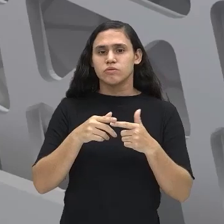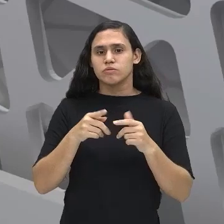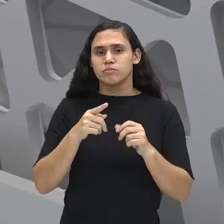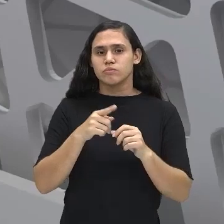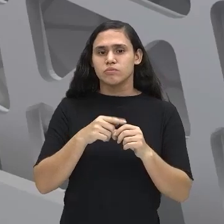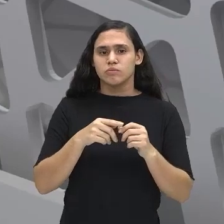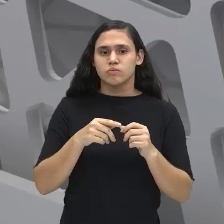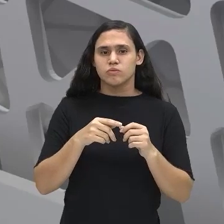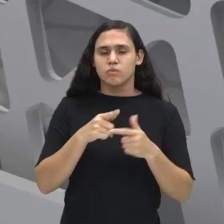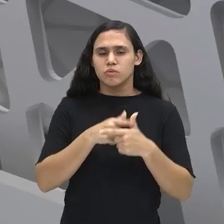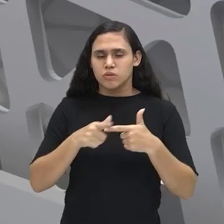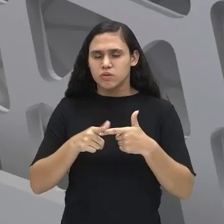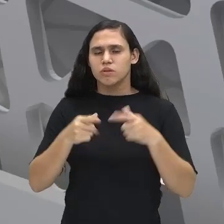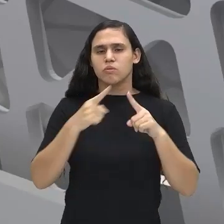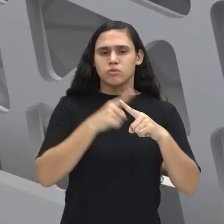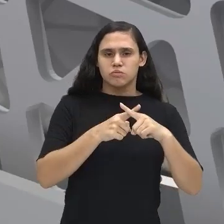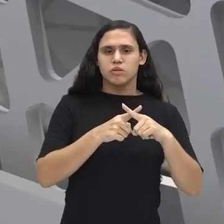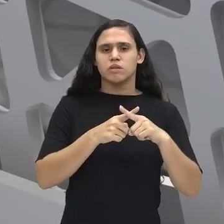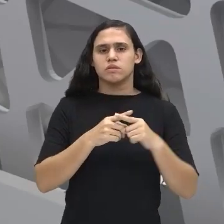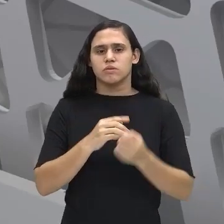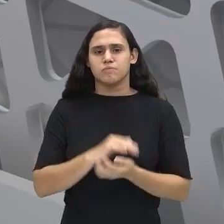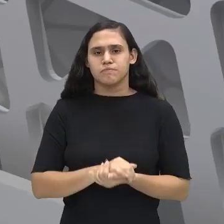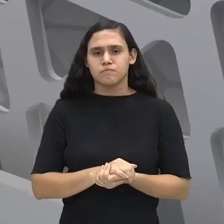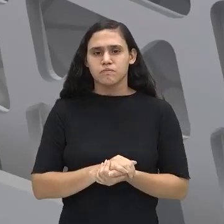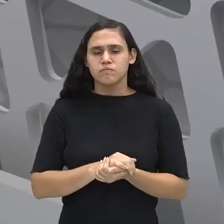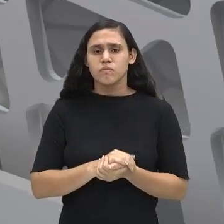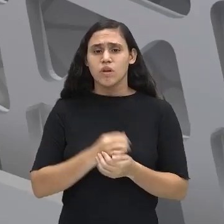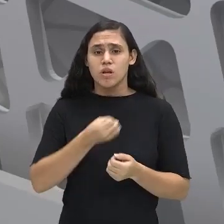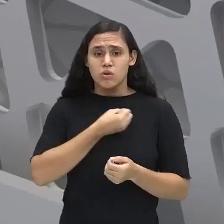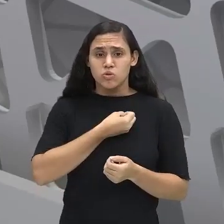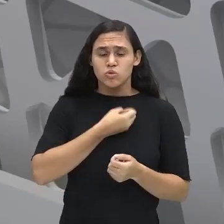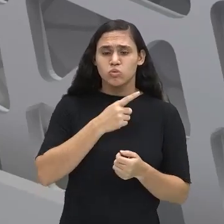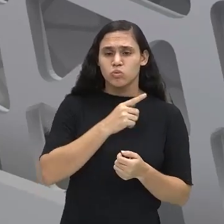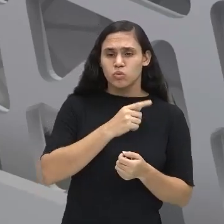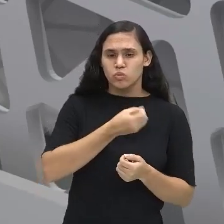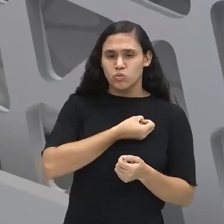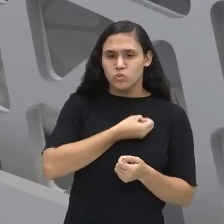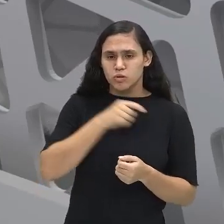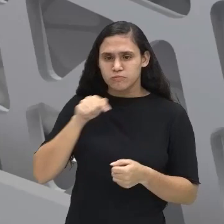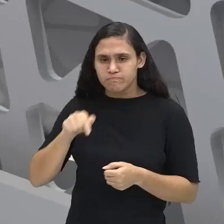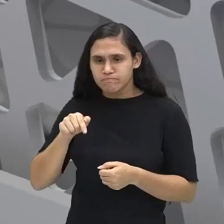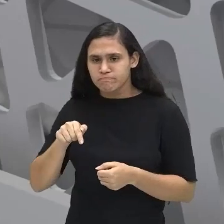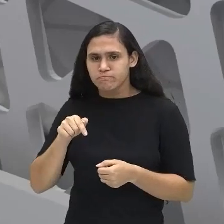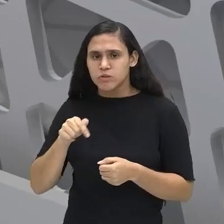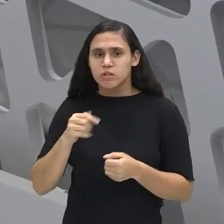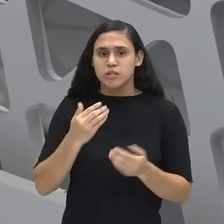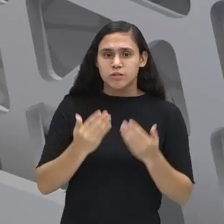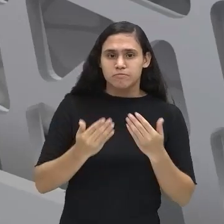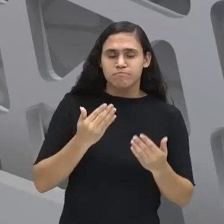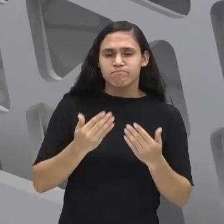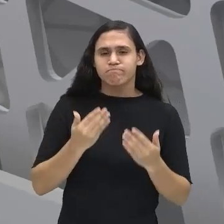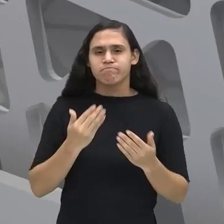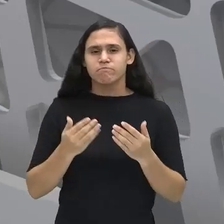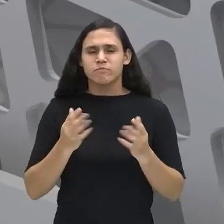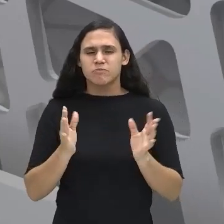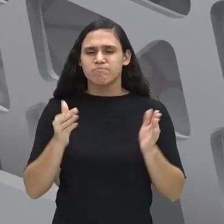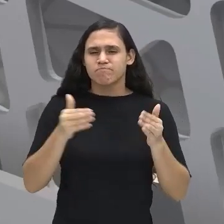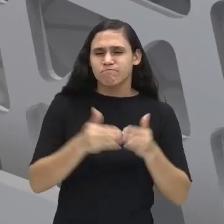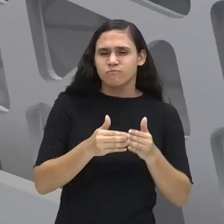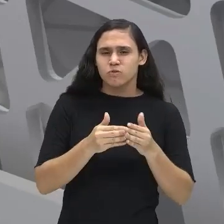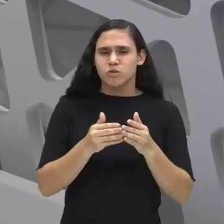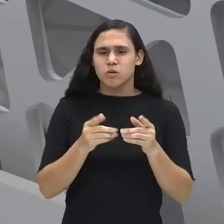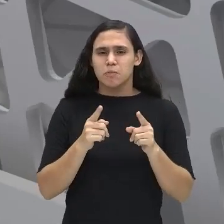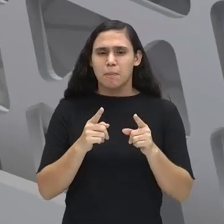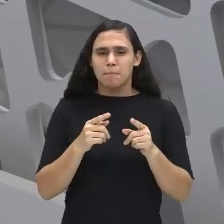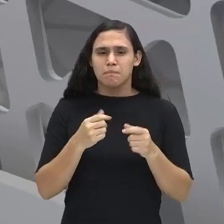no conjunto dos números inteiros. E aí, pessoal, no conjunto dos números inteiros tem algumas particularidades, tem coisas especiais aí que a gente